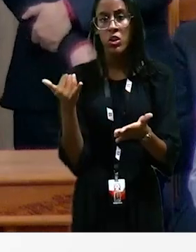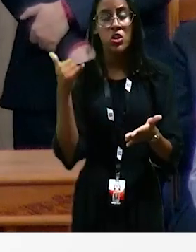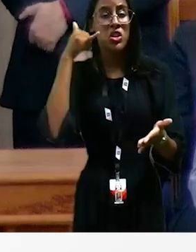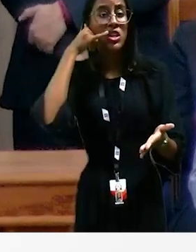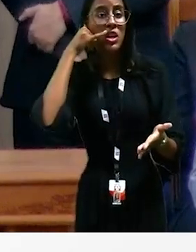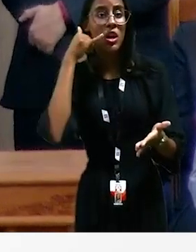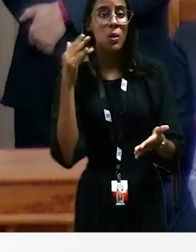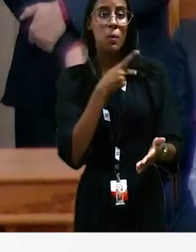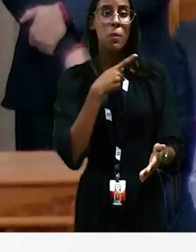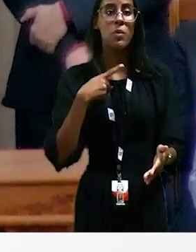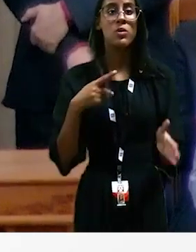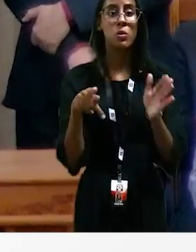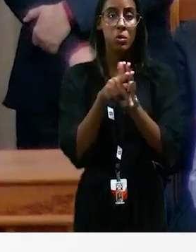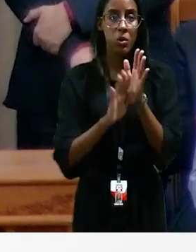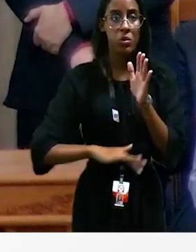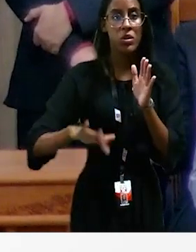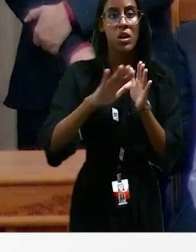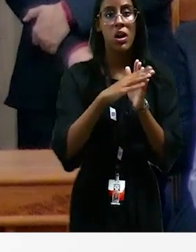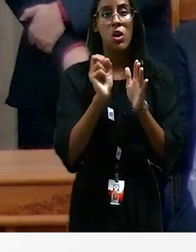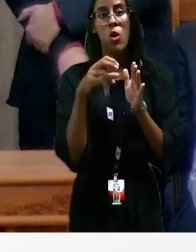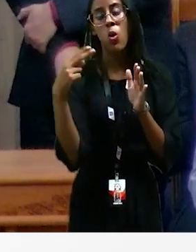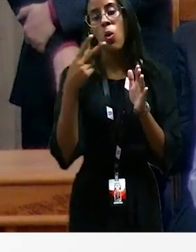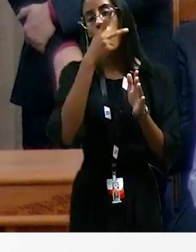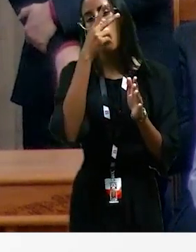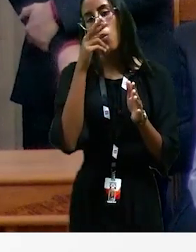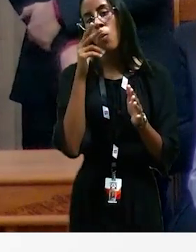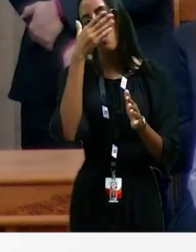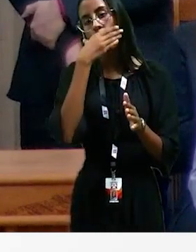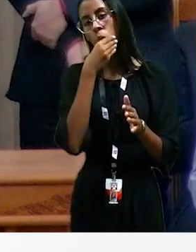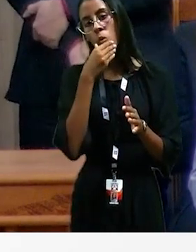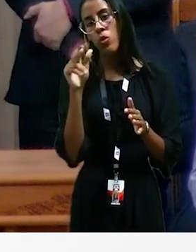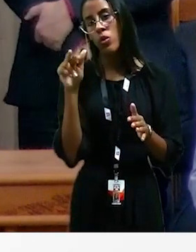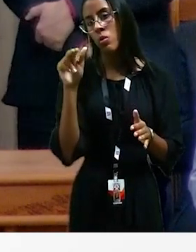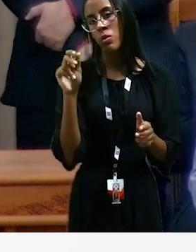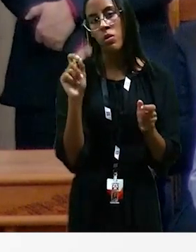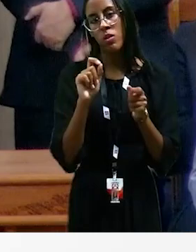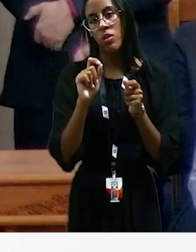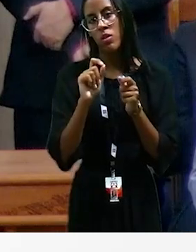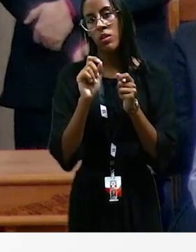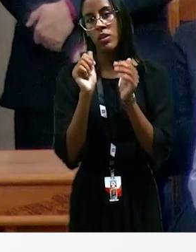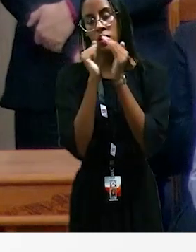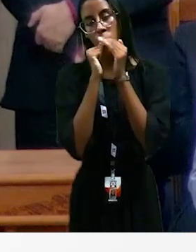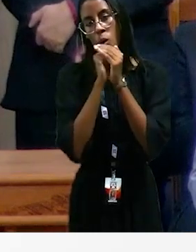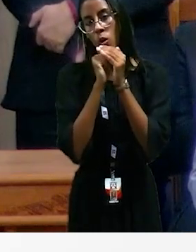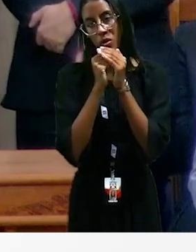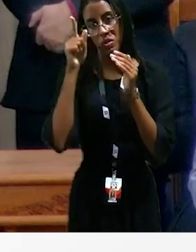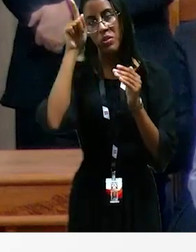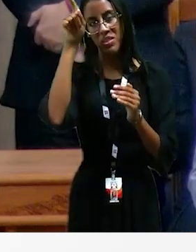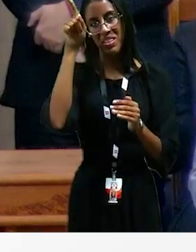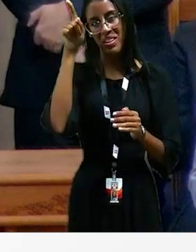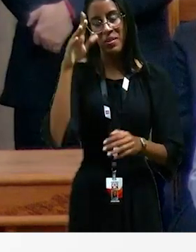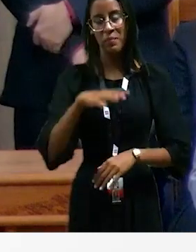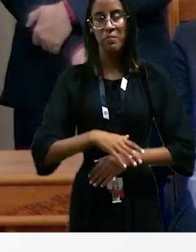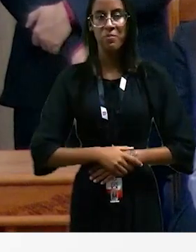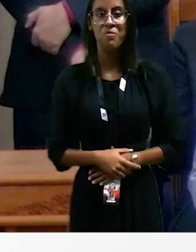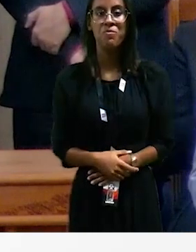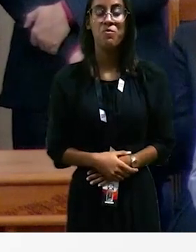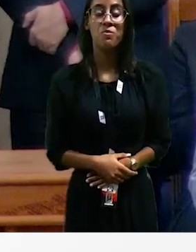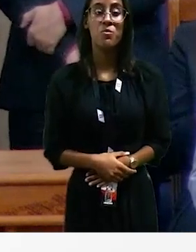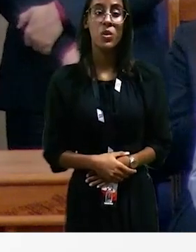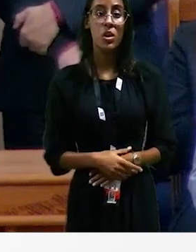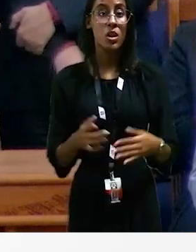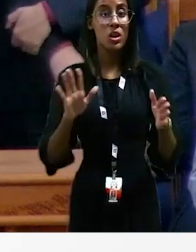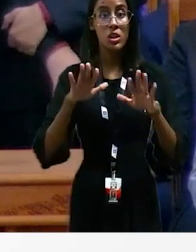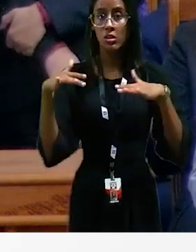o irmão que fez a oração ou seja foi espalhado a matéria foi veiculado em todos